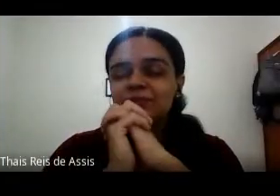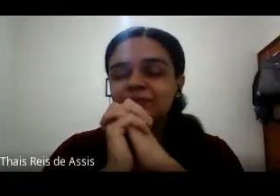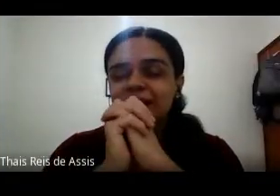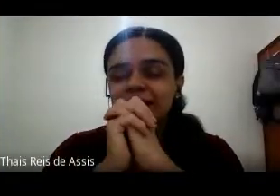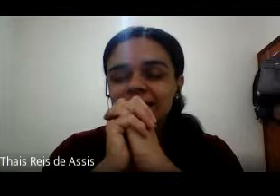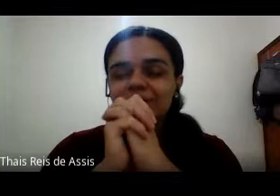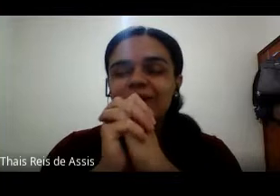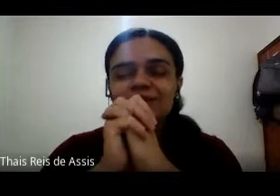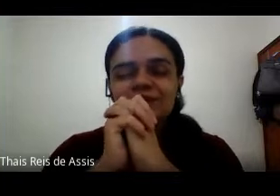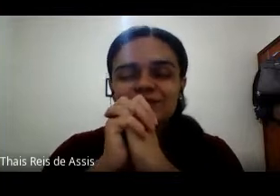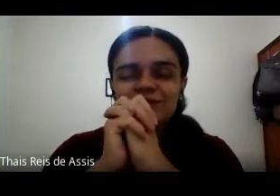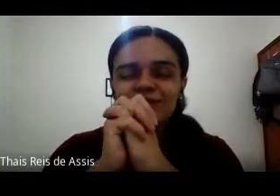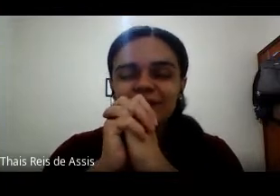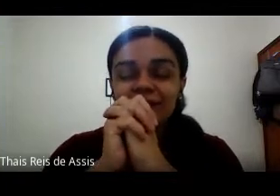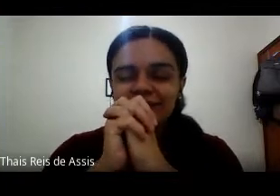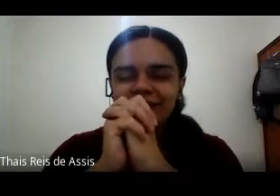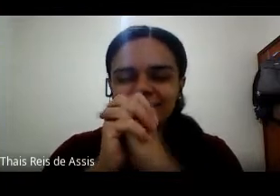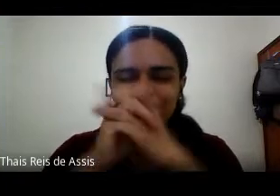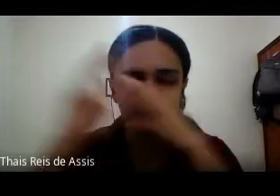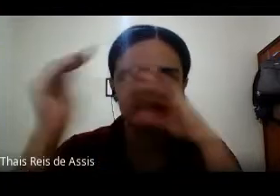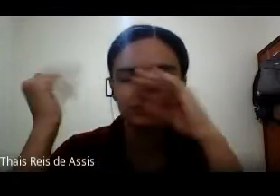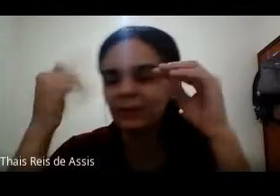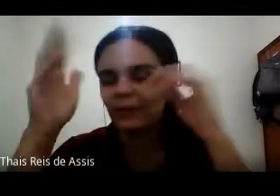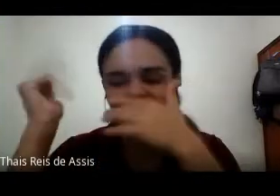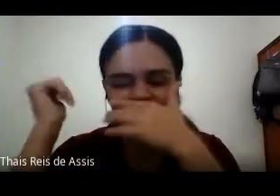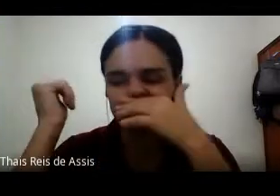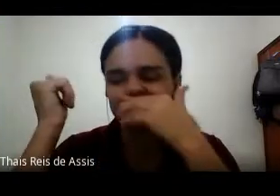vestido. E aluguel de vestido de noiva é uma pequena facada, né?